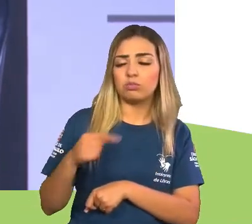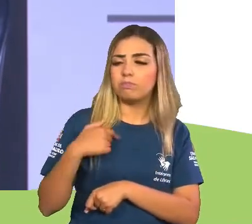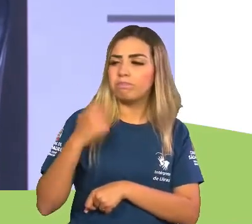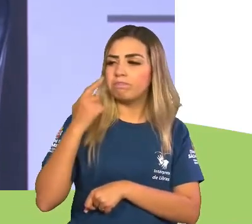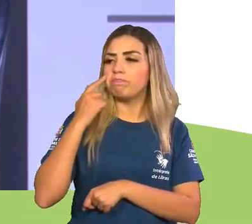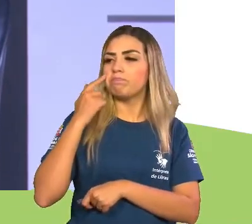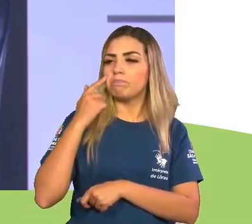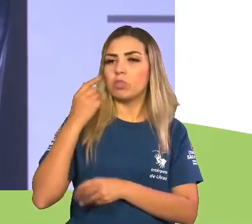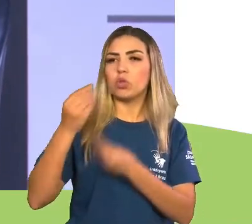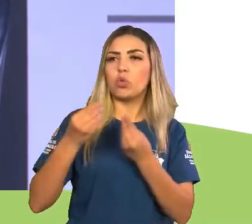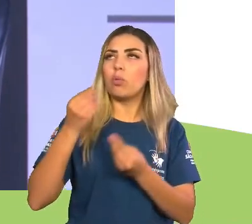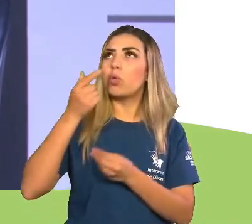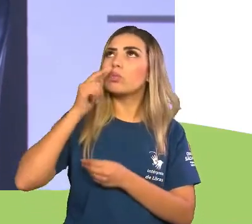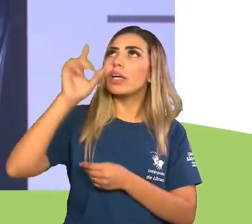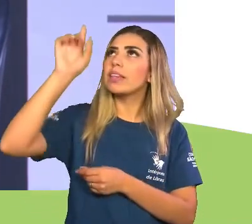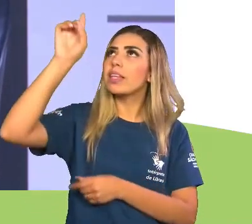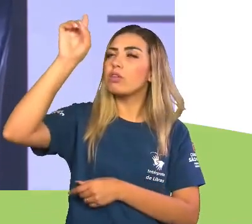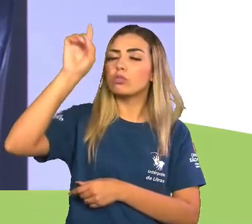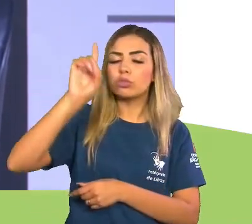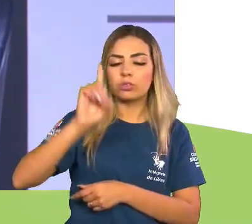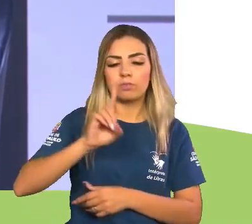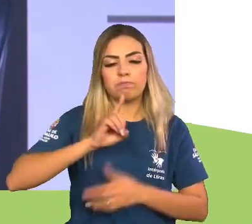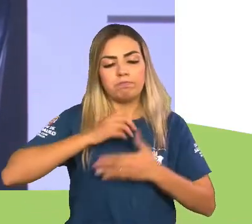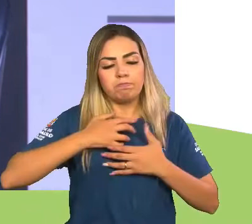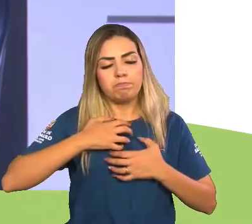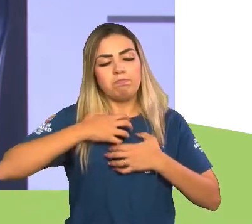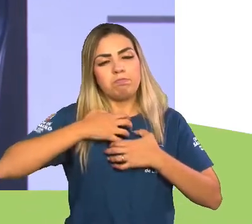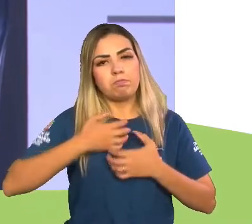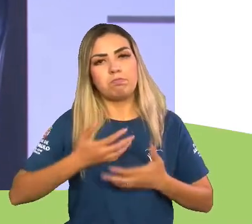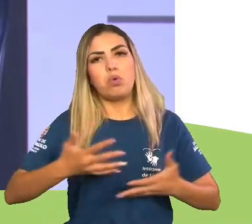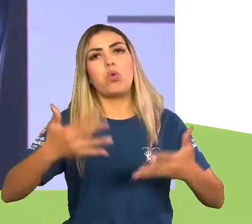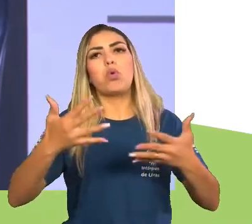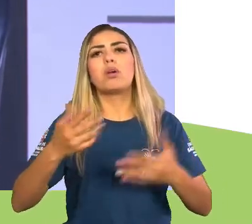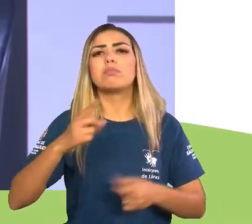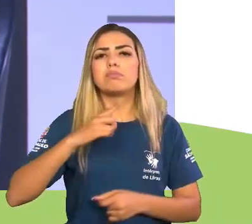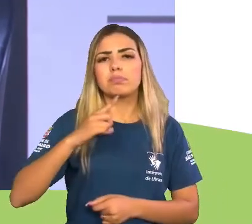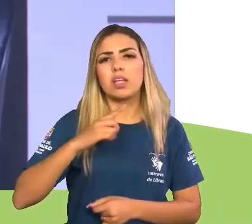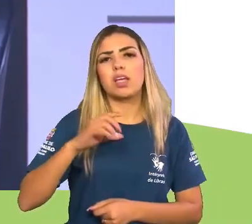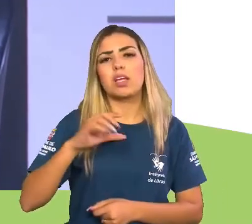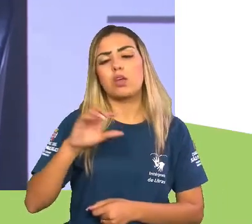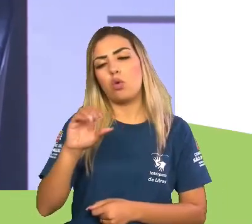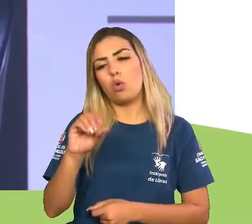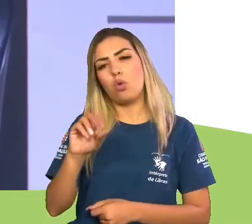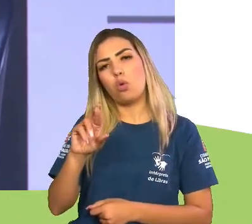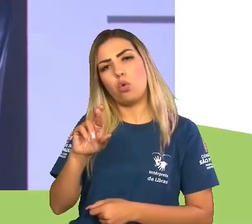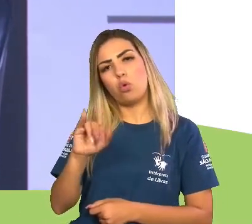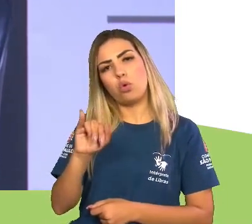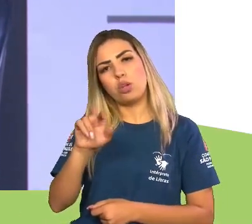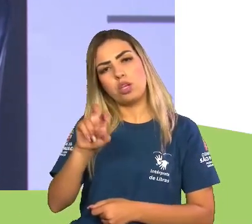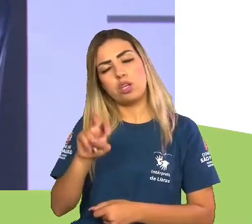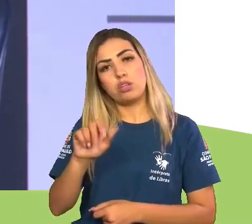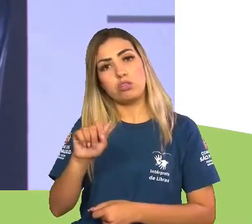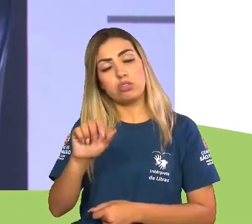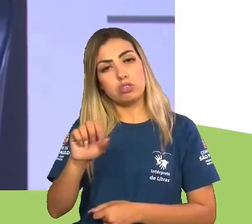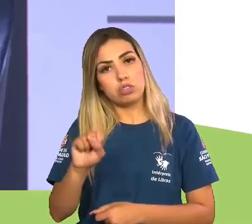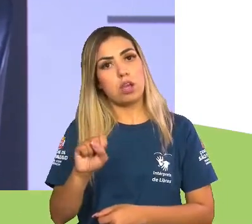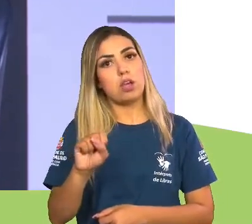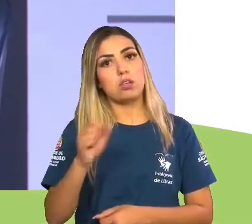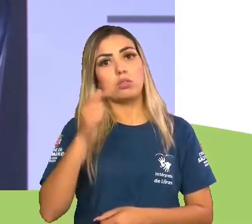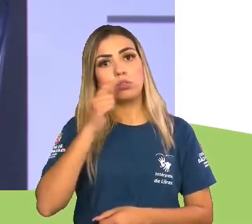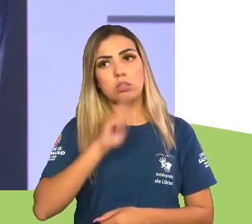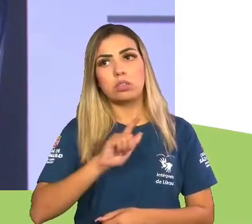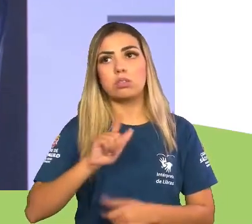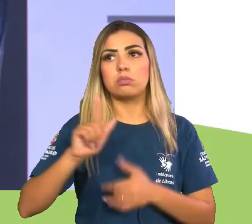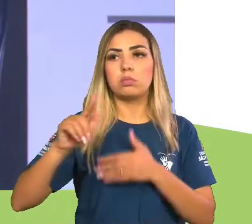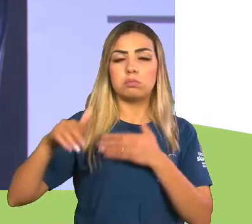as manifestações de Deus. Então, fomos pelos orixás, né? Chegamos até o